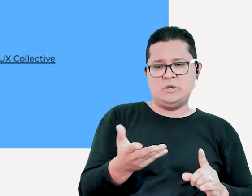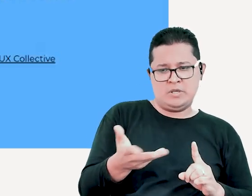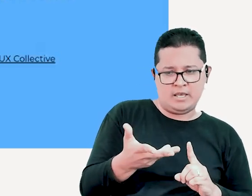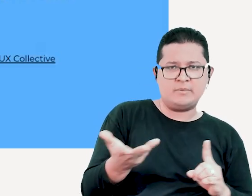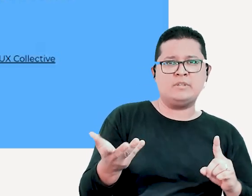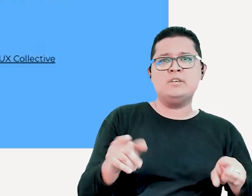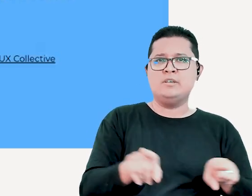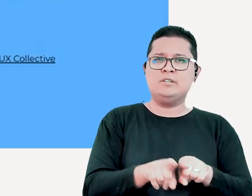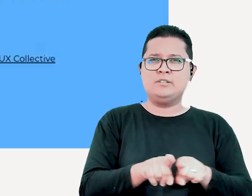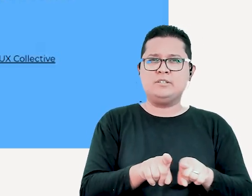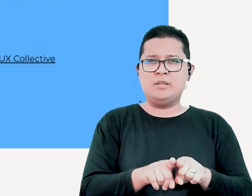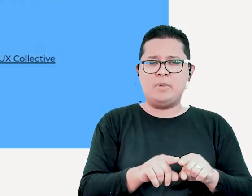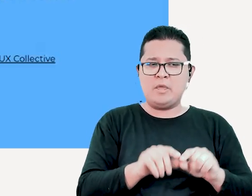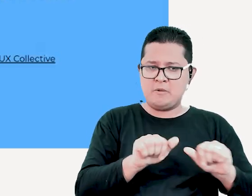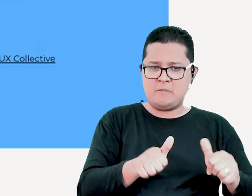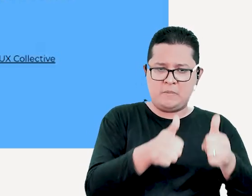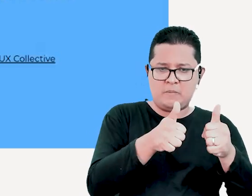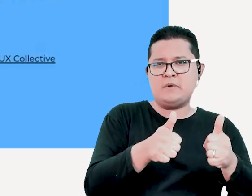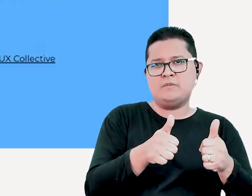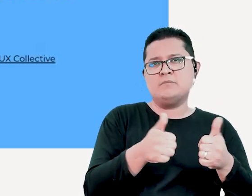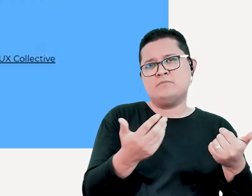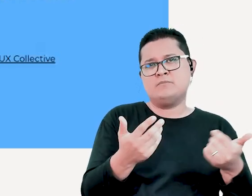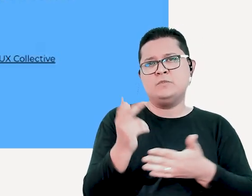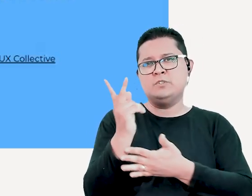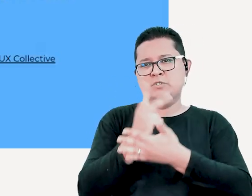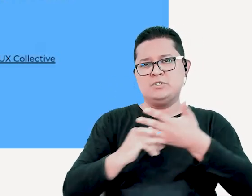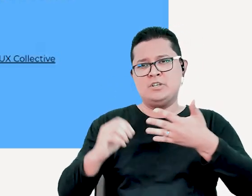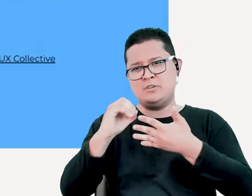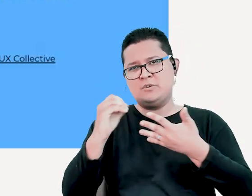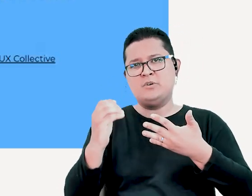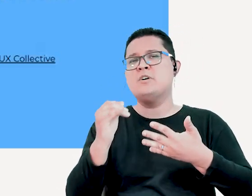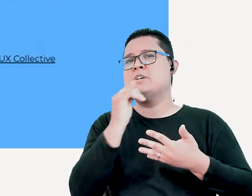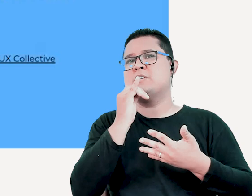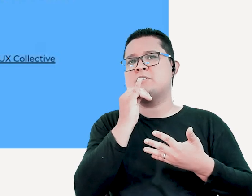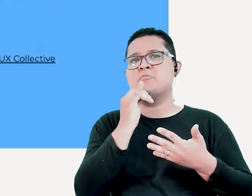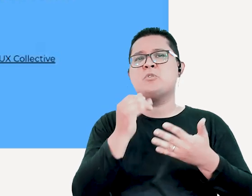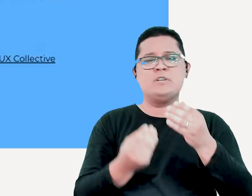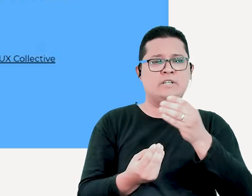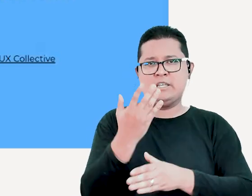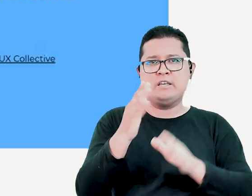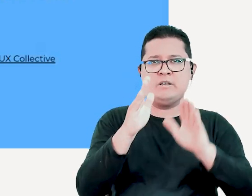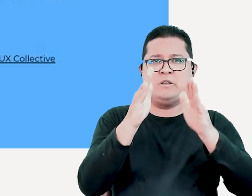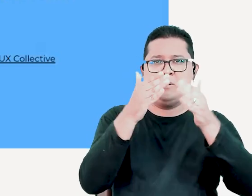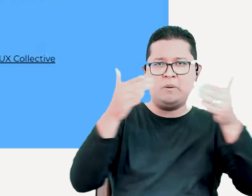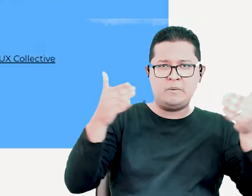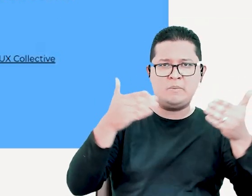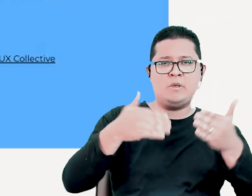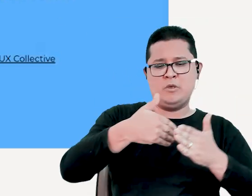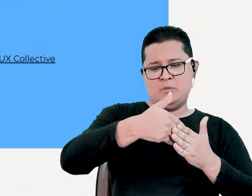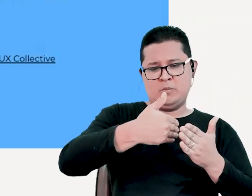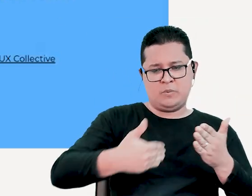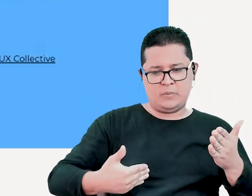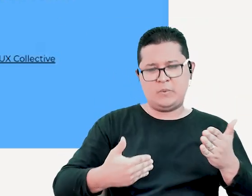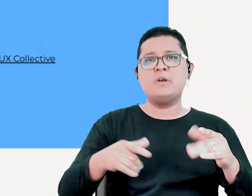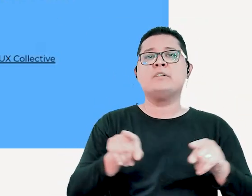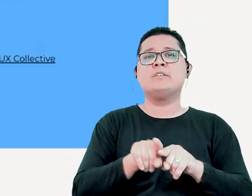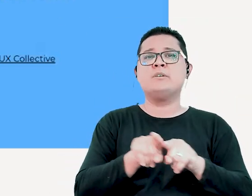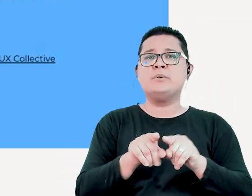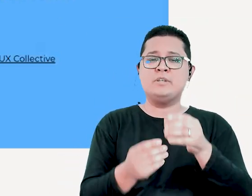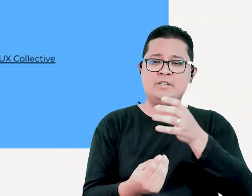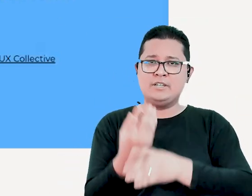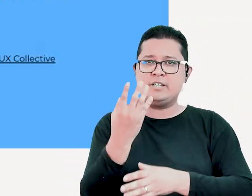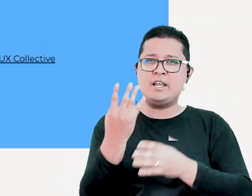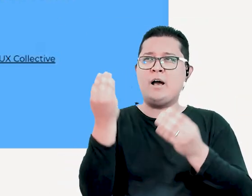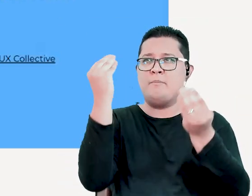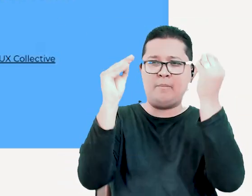aqui mais para frente aí essa parte de criação de biblioteca, criação de componente. Por que a gente precisa ter uma,